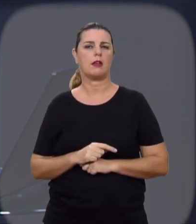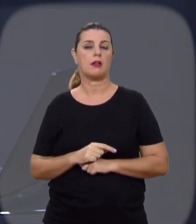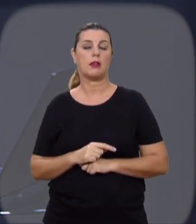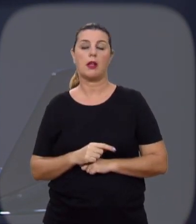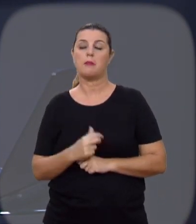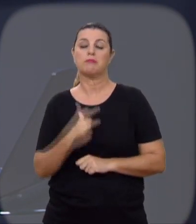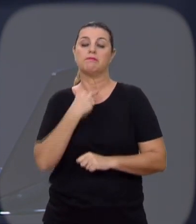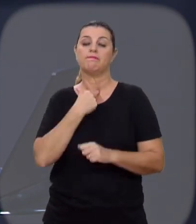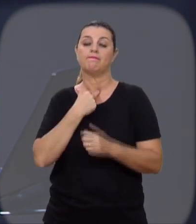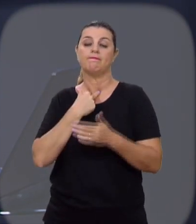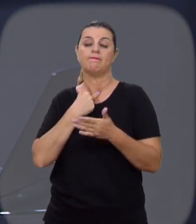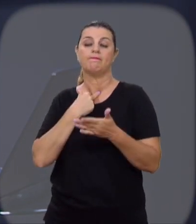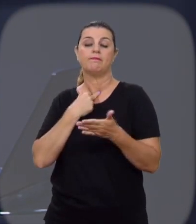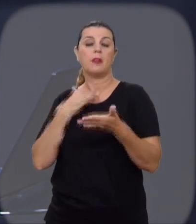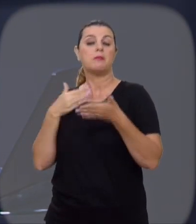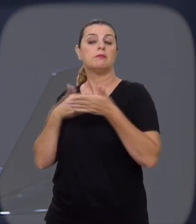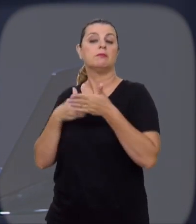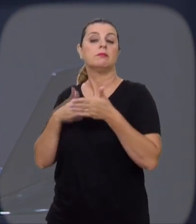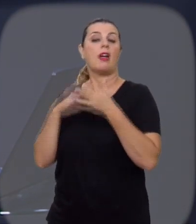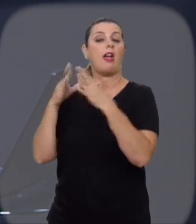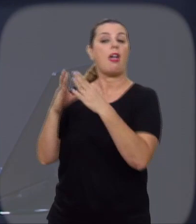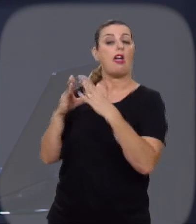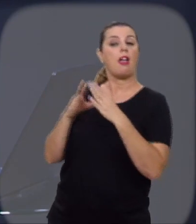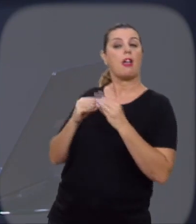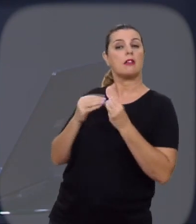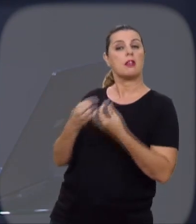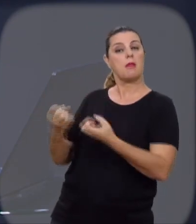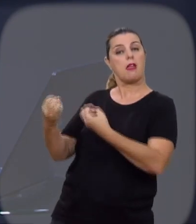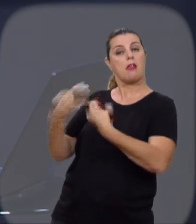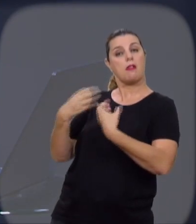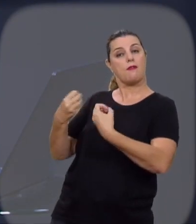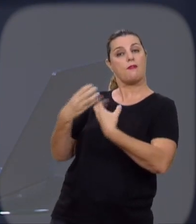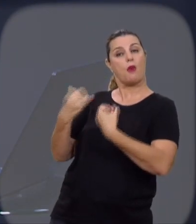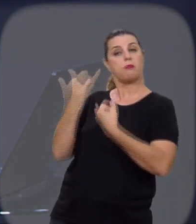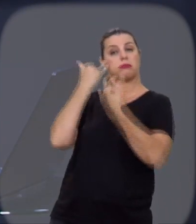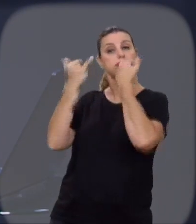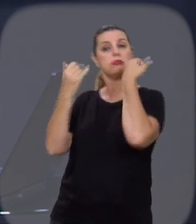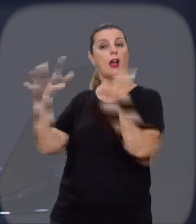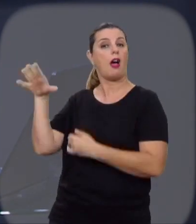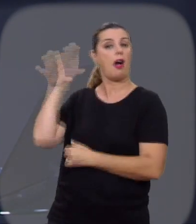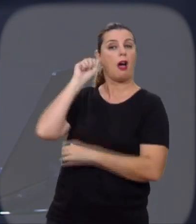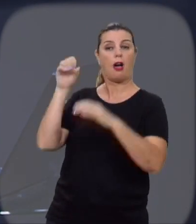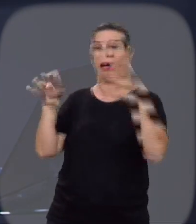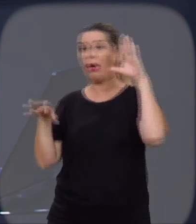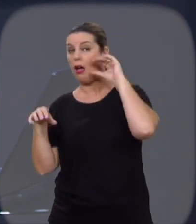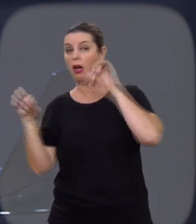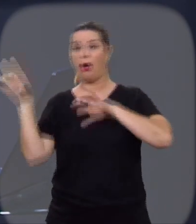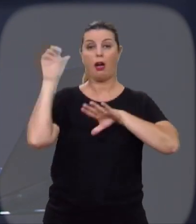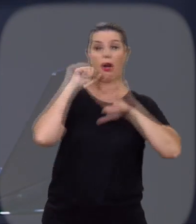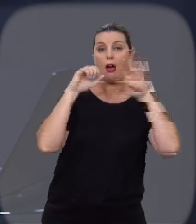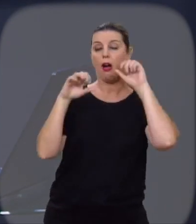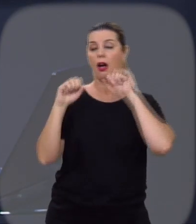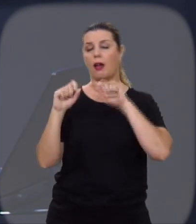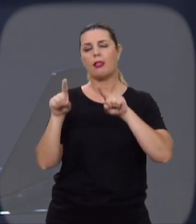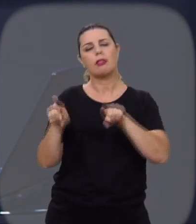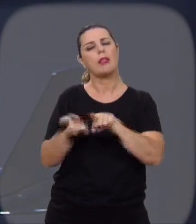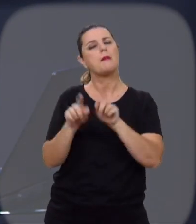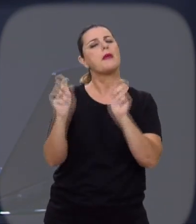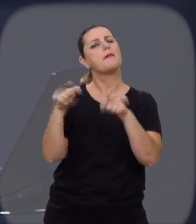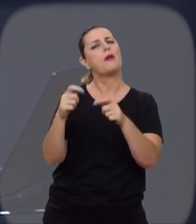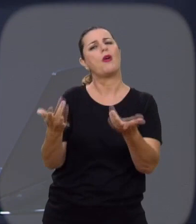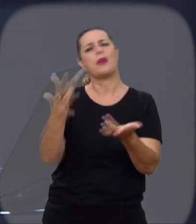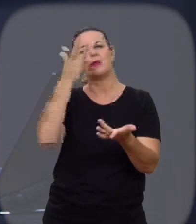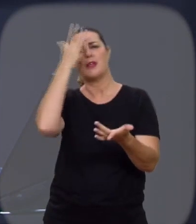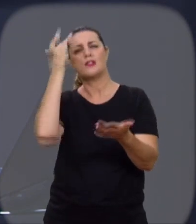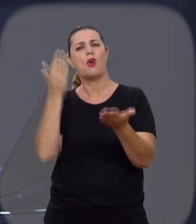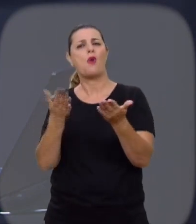sem a possibilidade de receber, né, informações auditivas, como ele pode estar num grau leve, onde ele